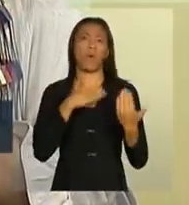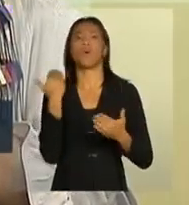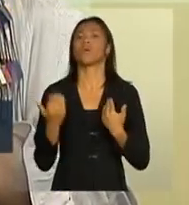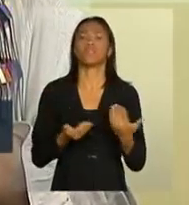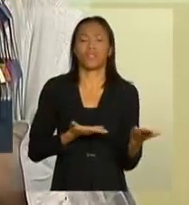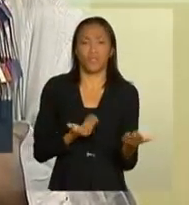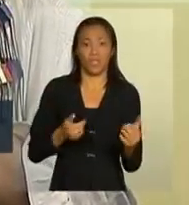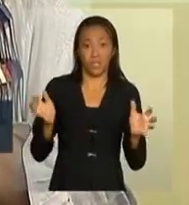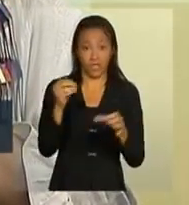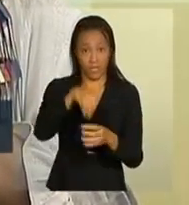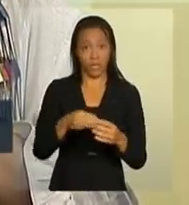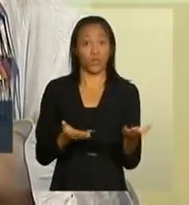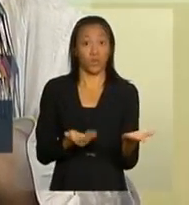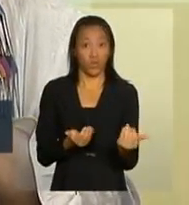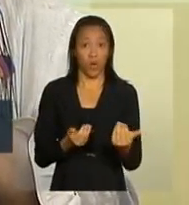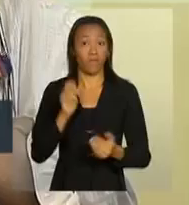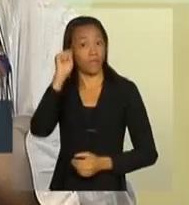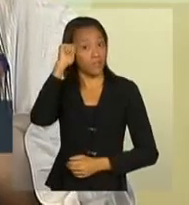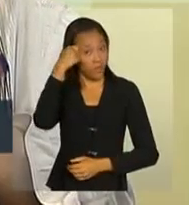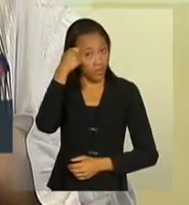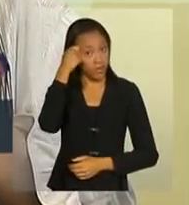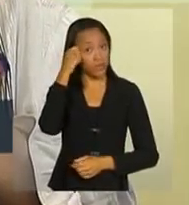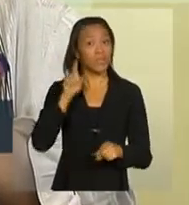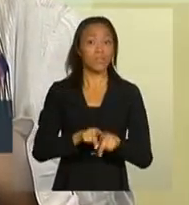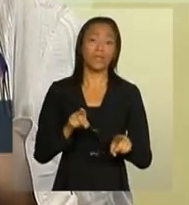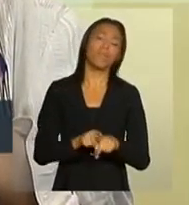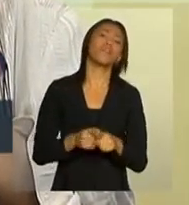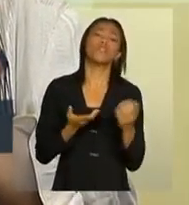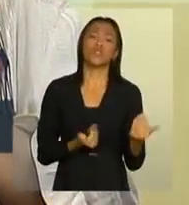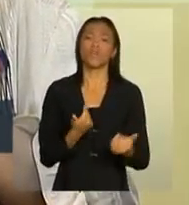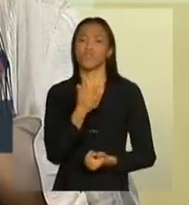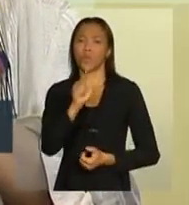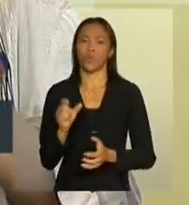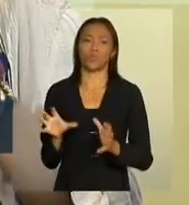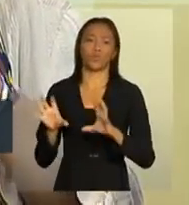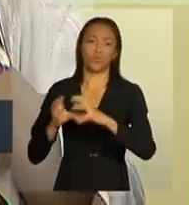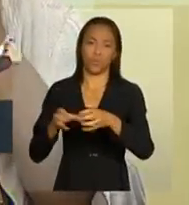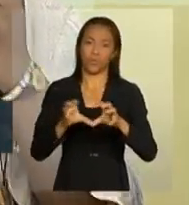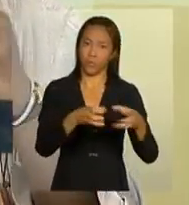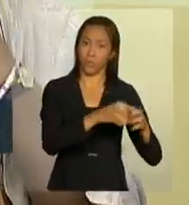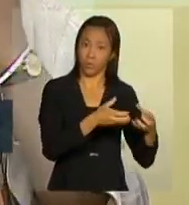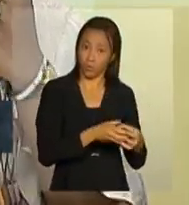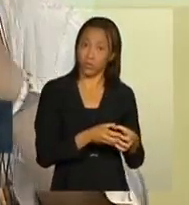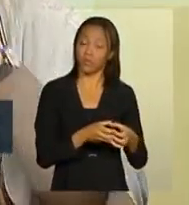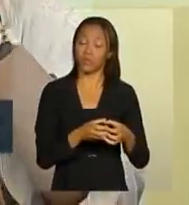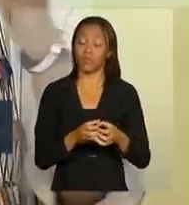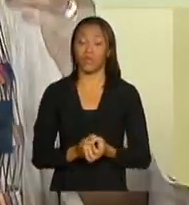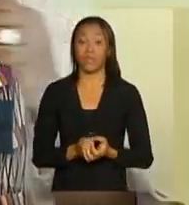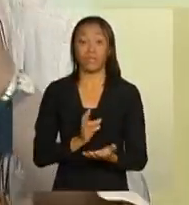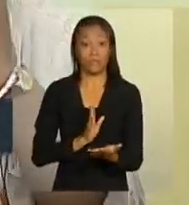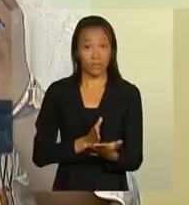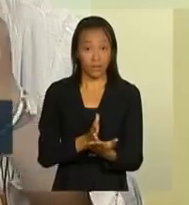jovens negros relativamente a jovens de outros grupos. h trabalha e dentro de uma